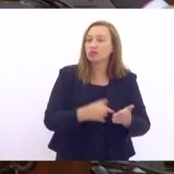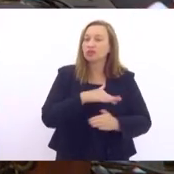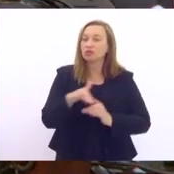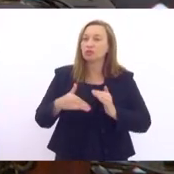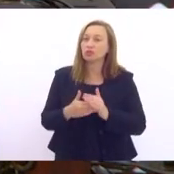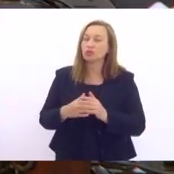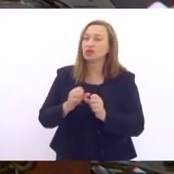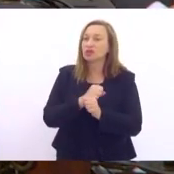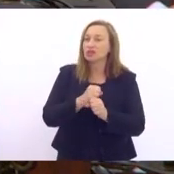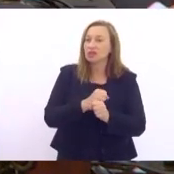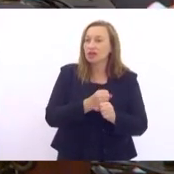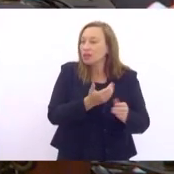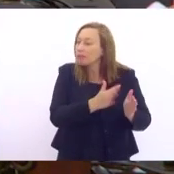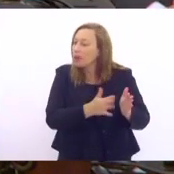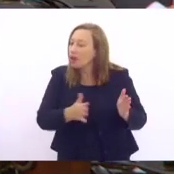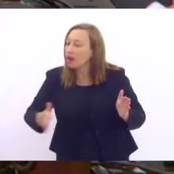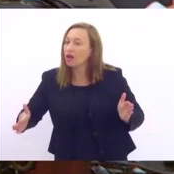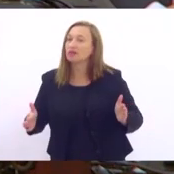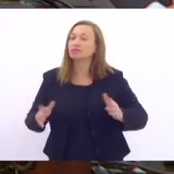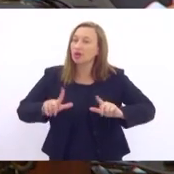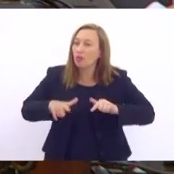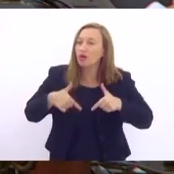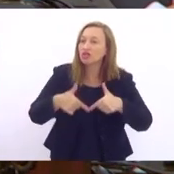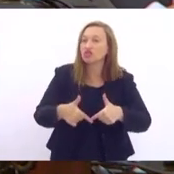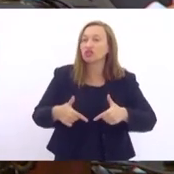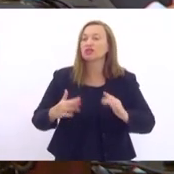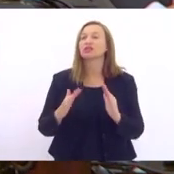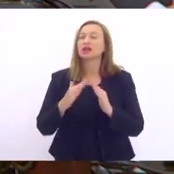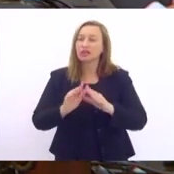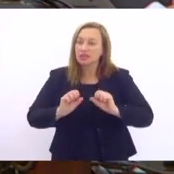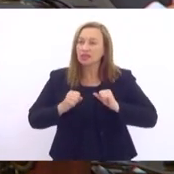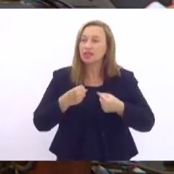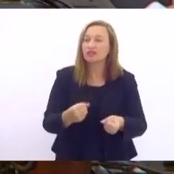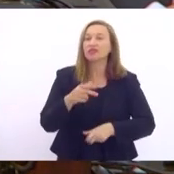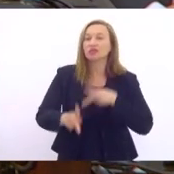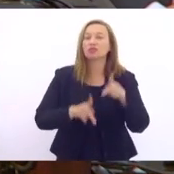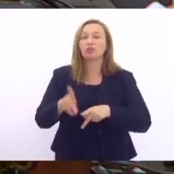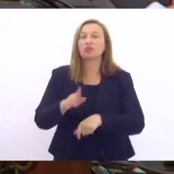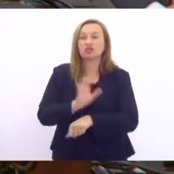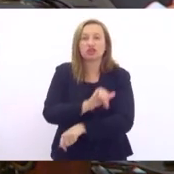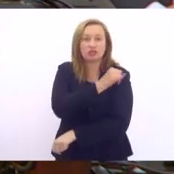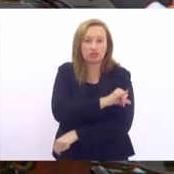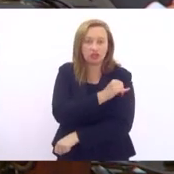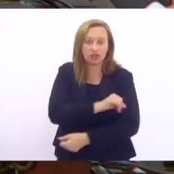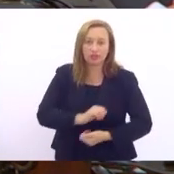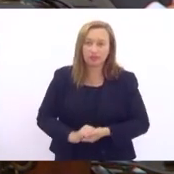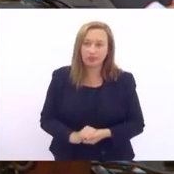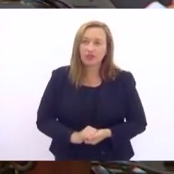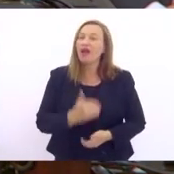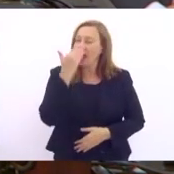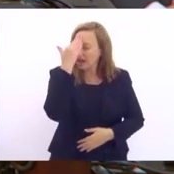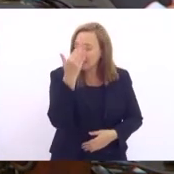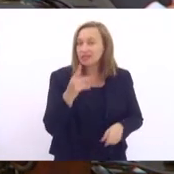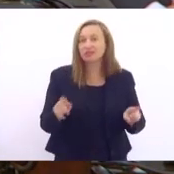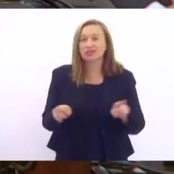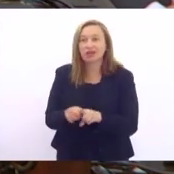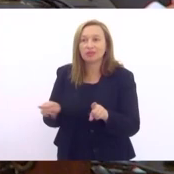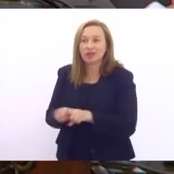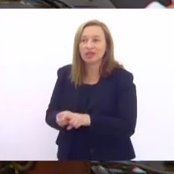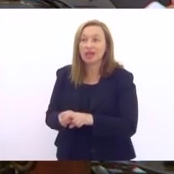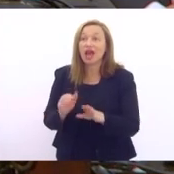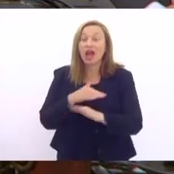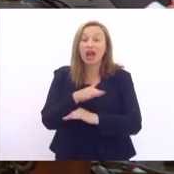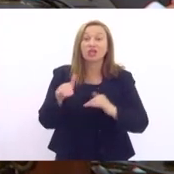atuação desta Casa em defesa da população do Estado do Rio de Janeiro. Agradeço também a todos os servidores da